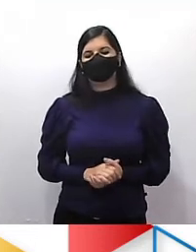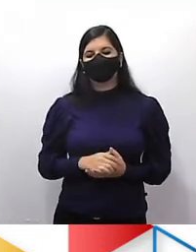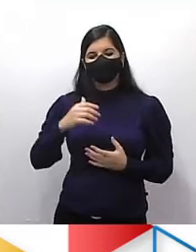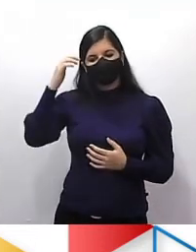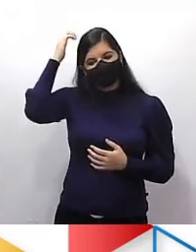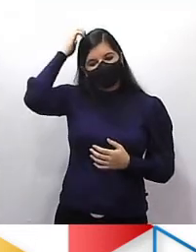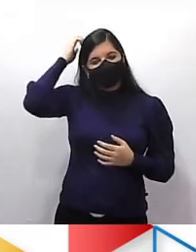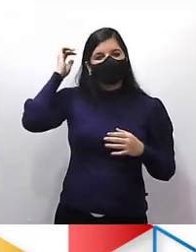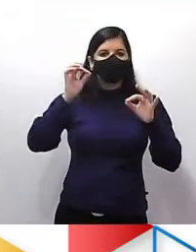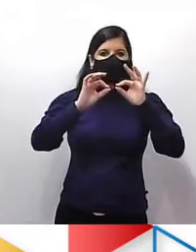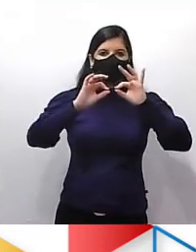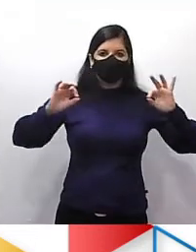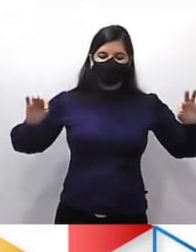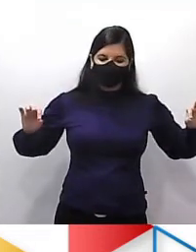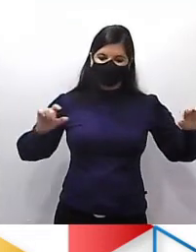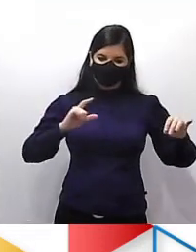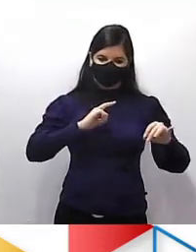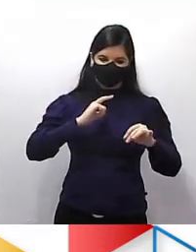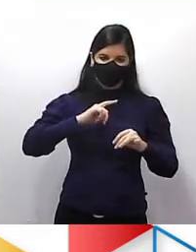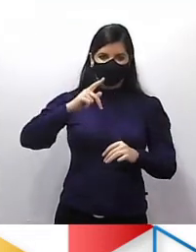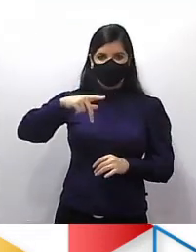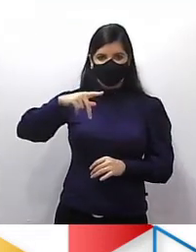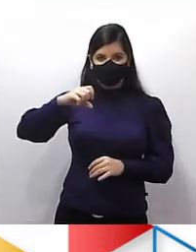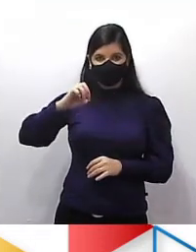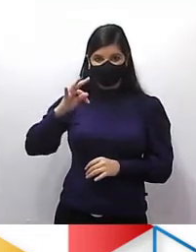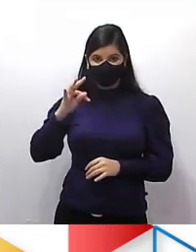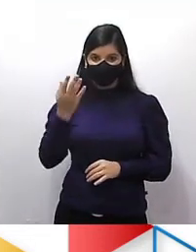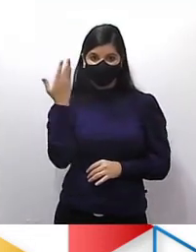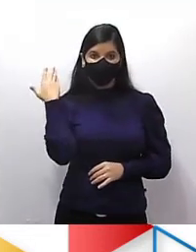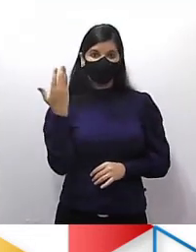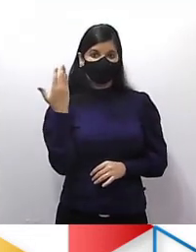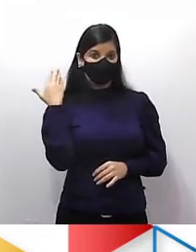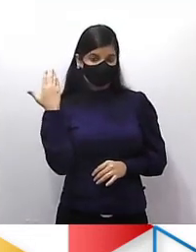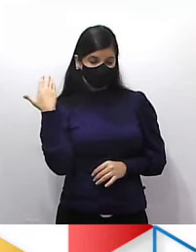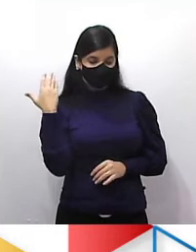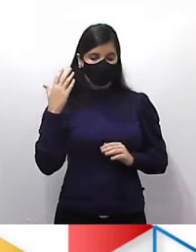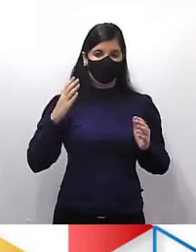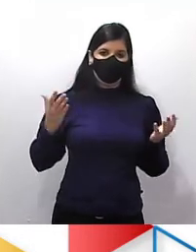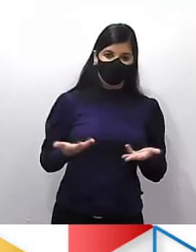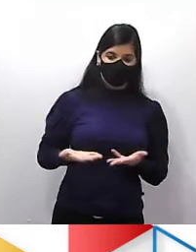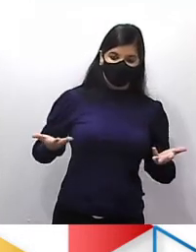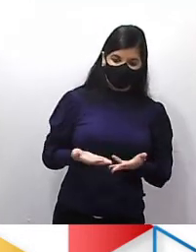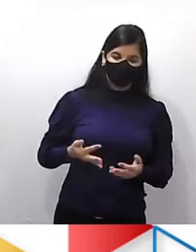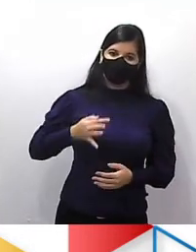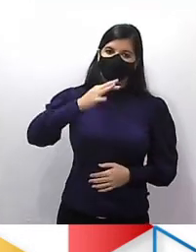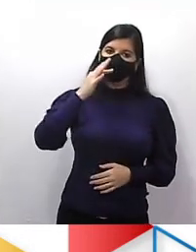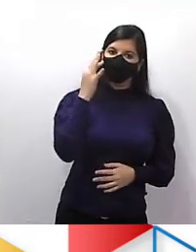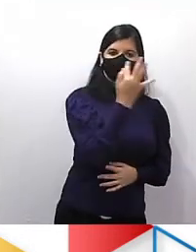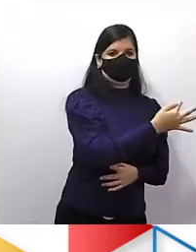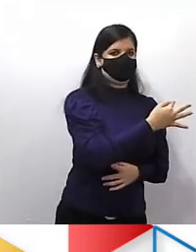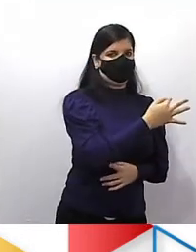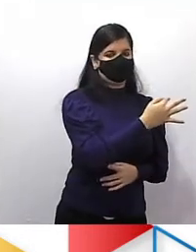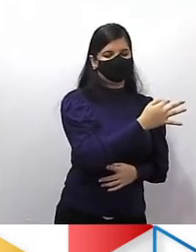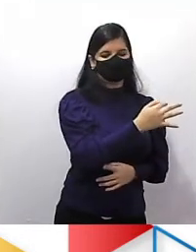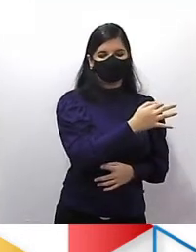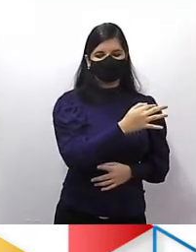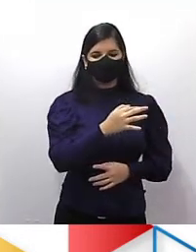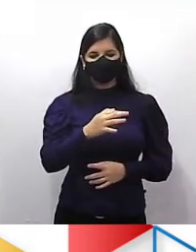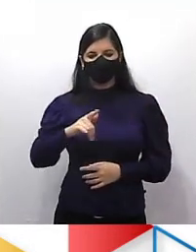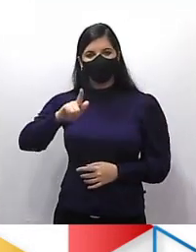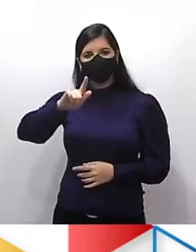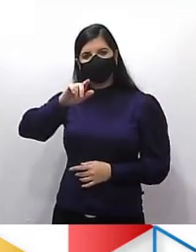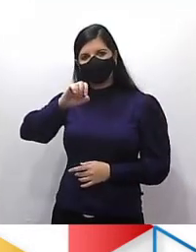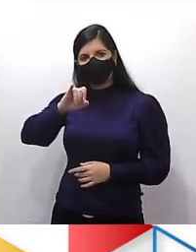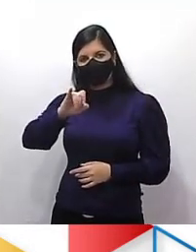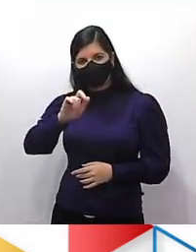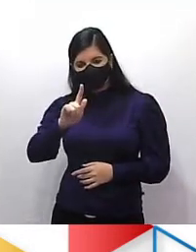da linha aí do tempo, a gente tem past, passado, present, presente, and a future, no futuro. E o going